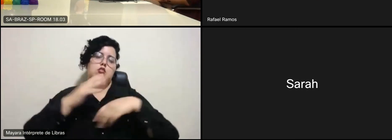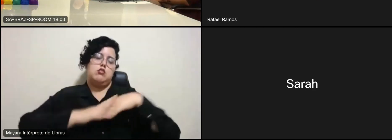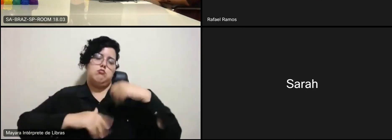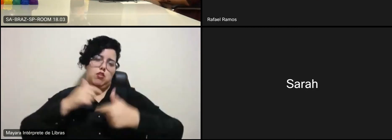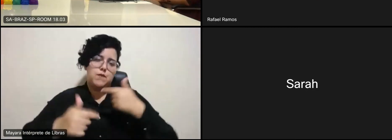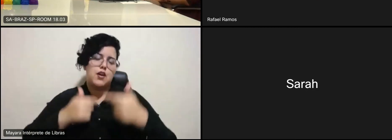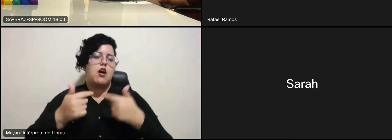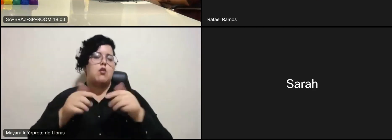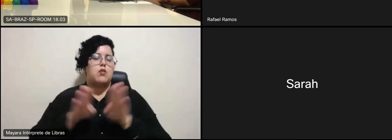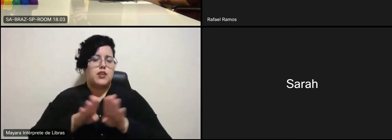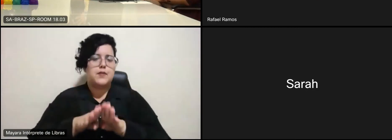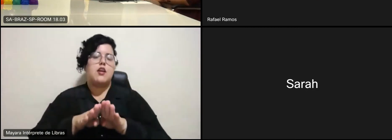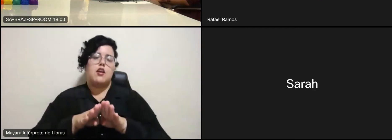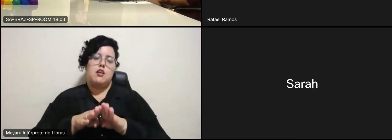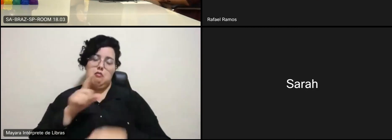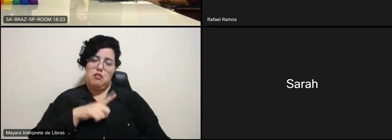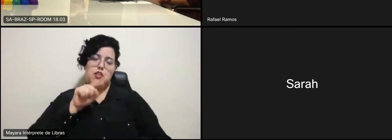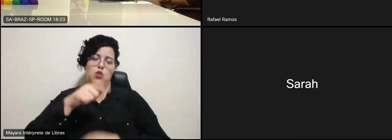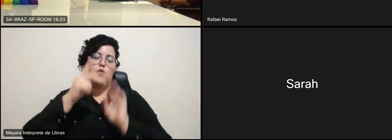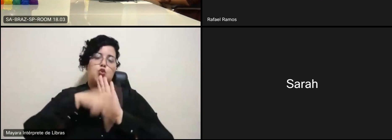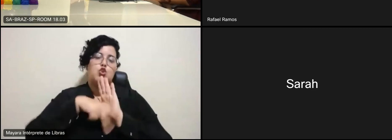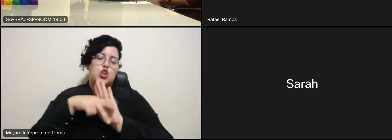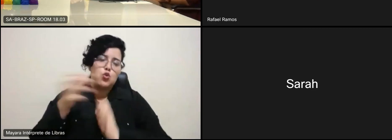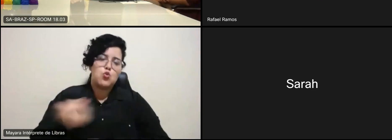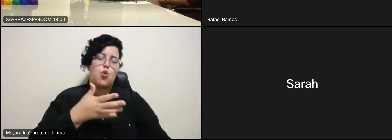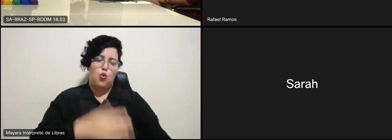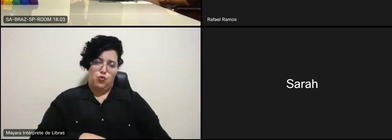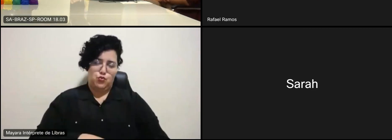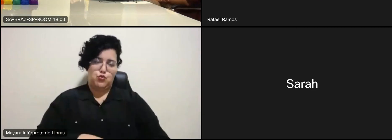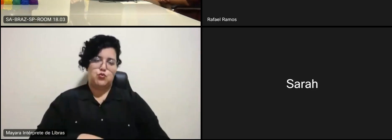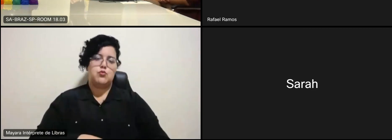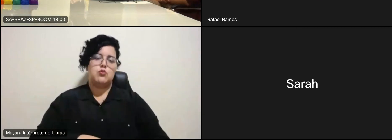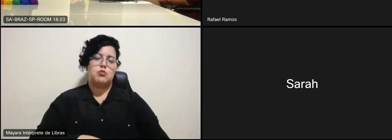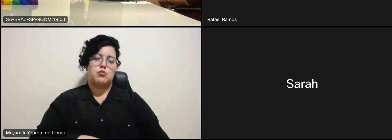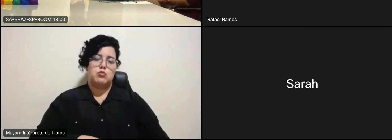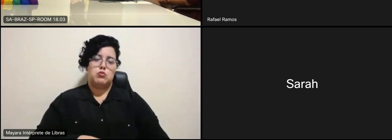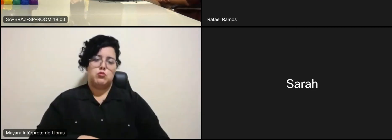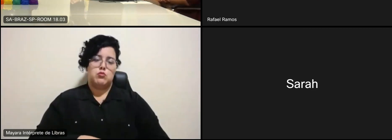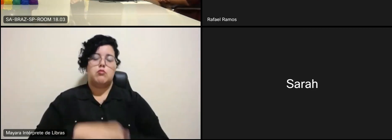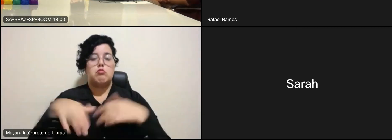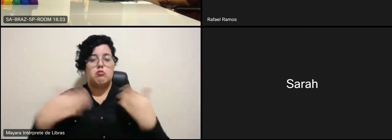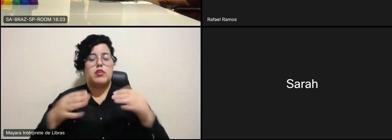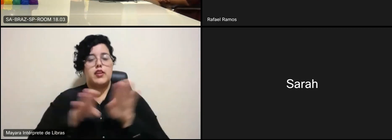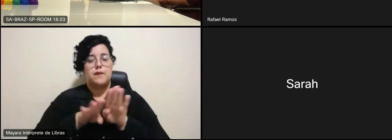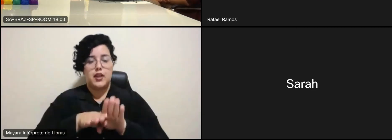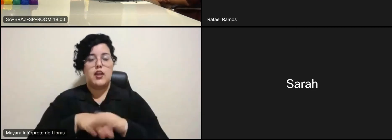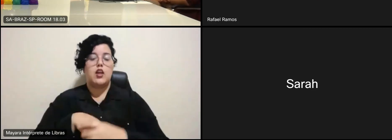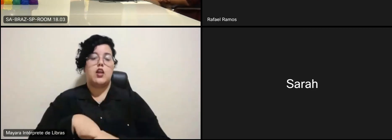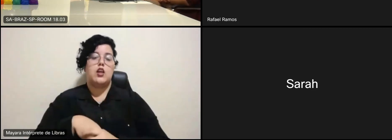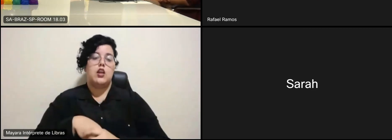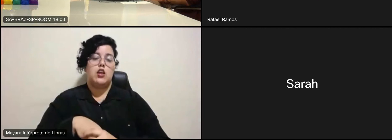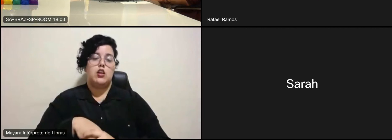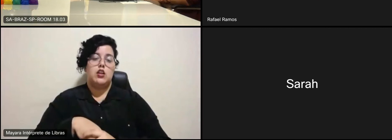ou enfim estar à frente de algum projeto novo, né? E por fim eu queria citar a Lineker aqui também. Acho